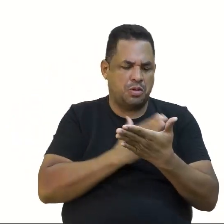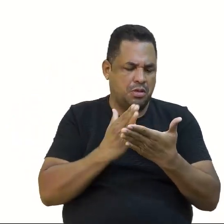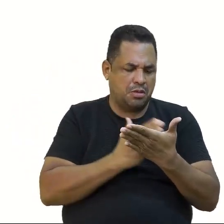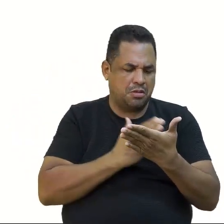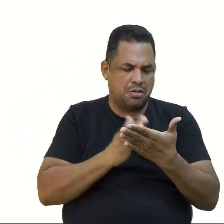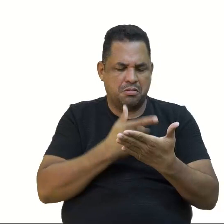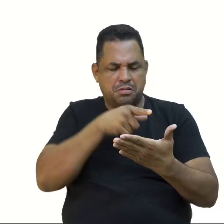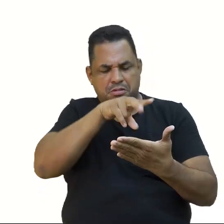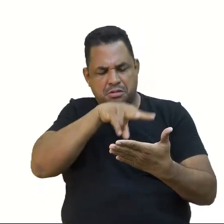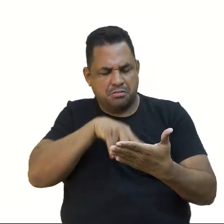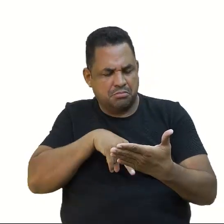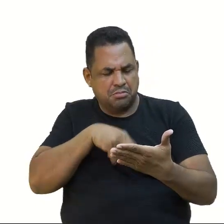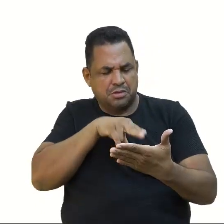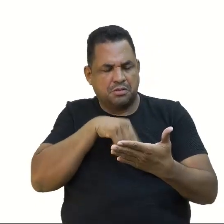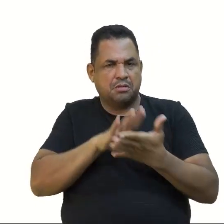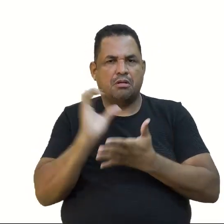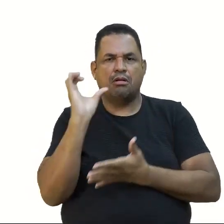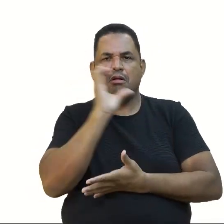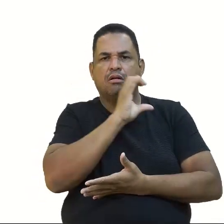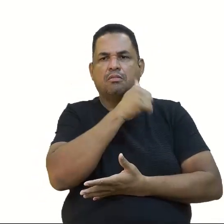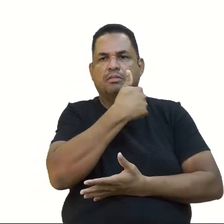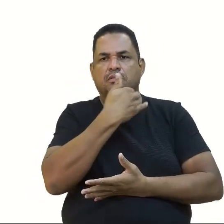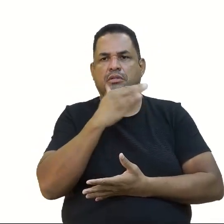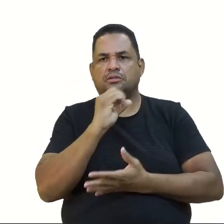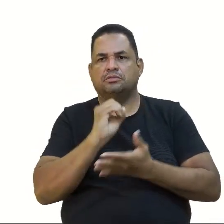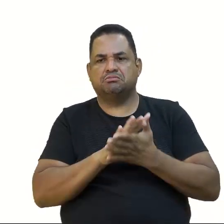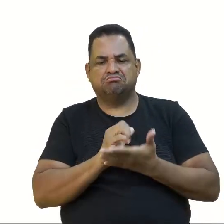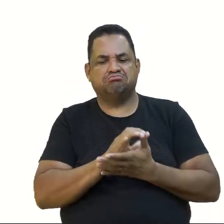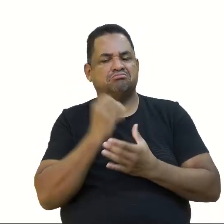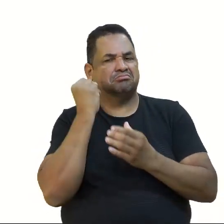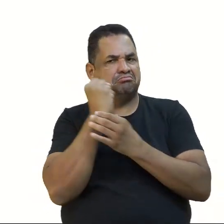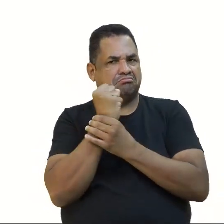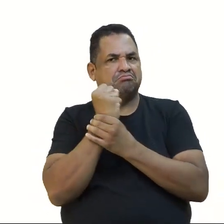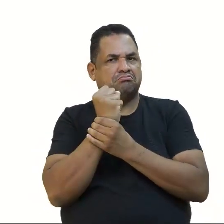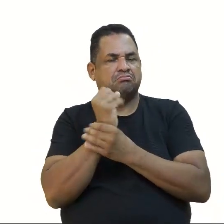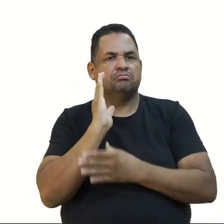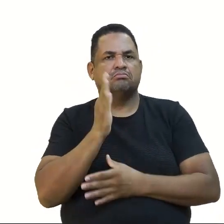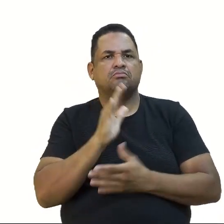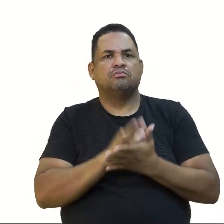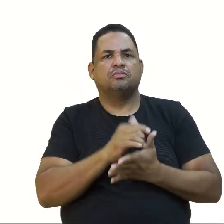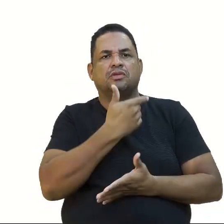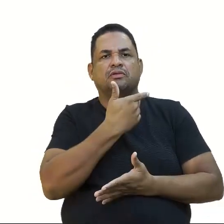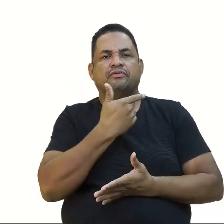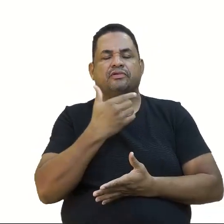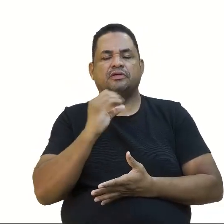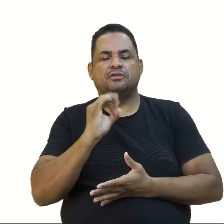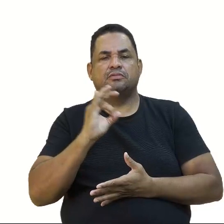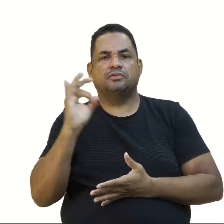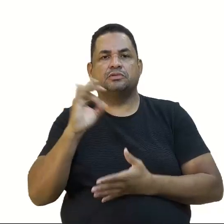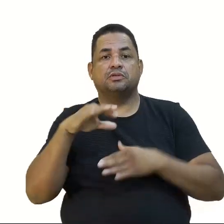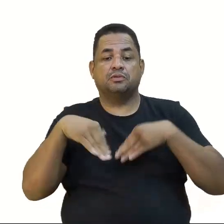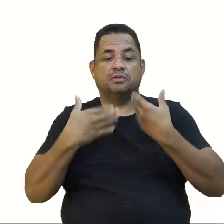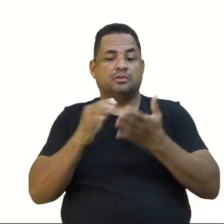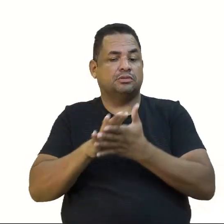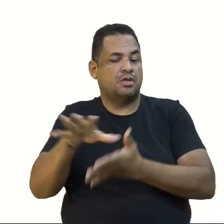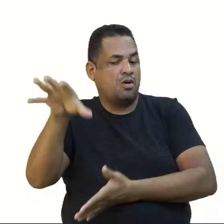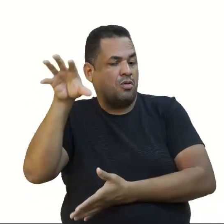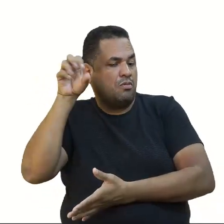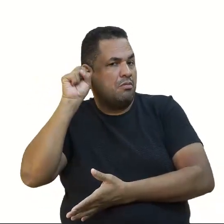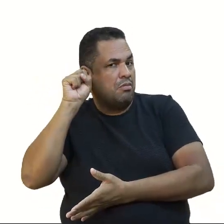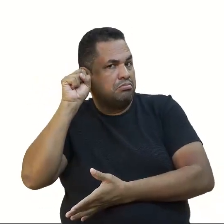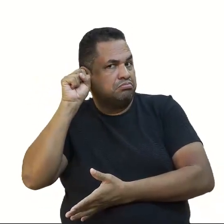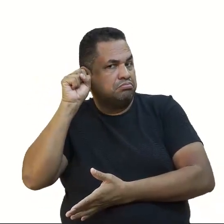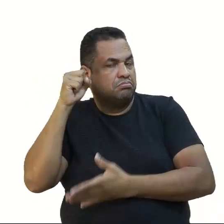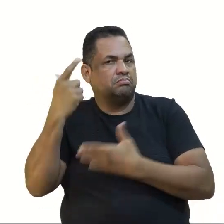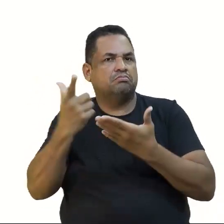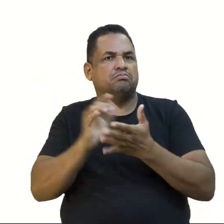leiturazinha rápida, 10% já é garantido. E 20% quando a gente ouve. Então eles assistiram a aula, escutaram, já